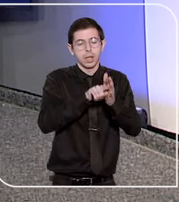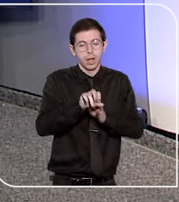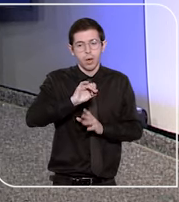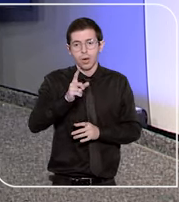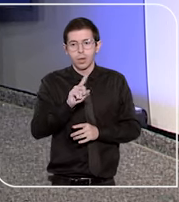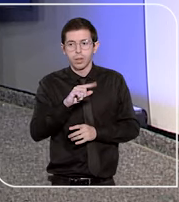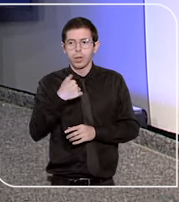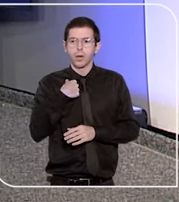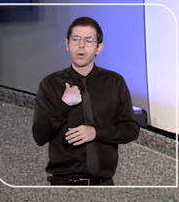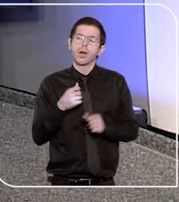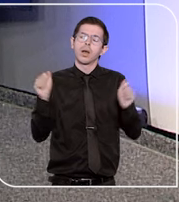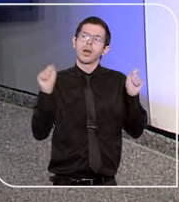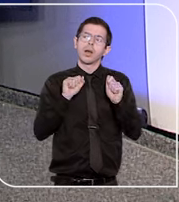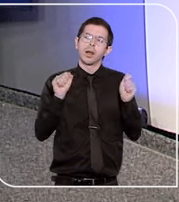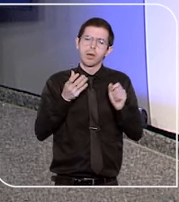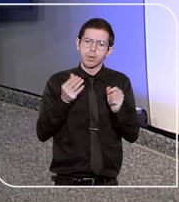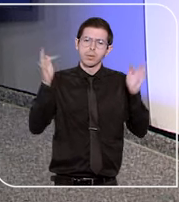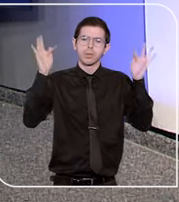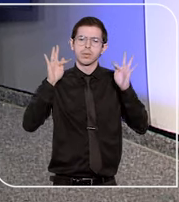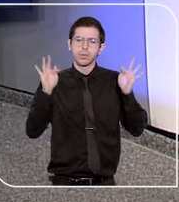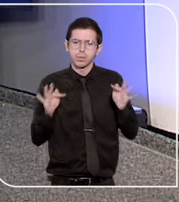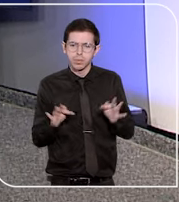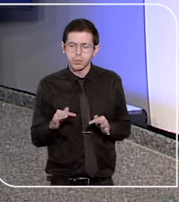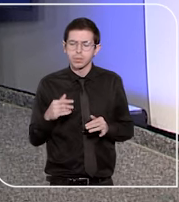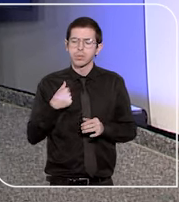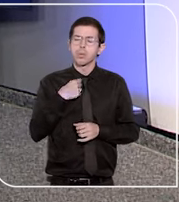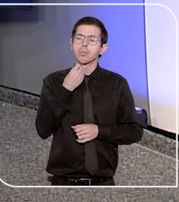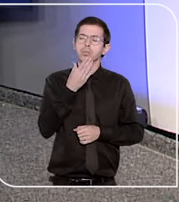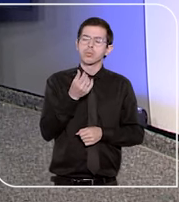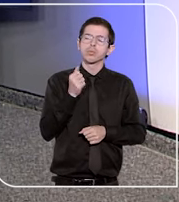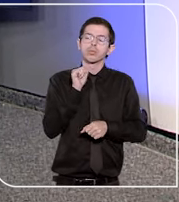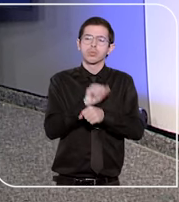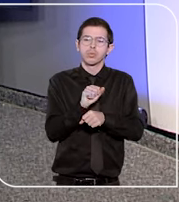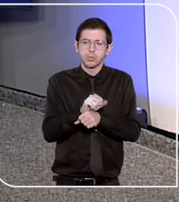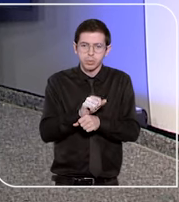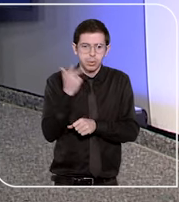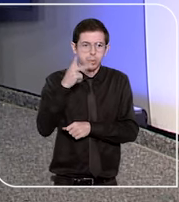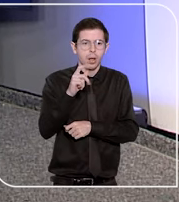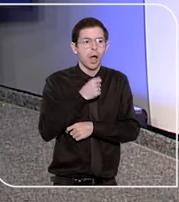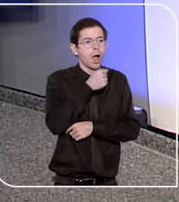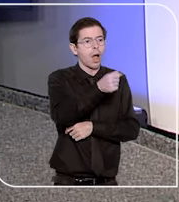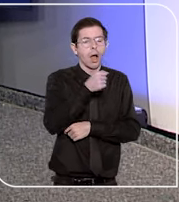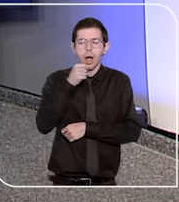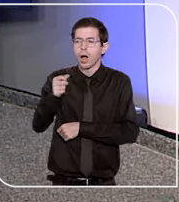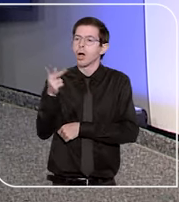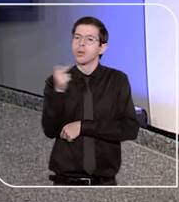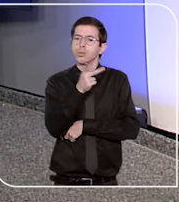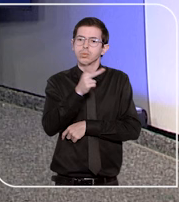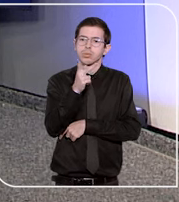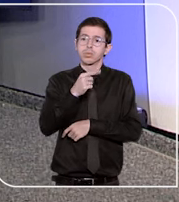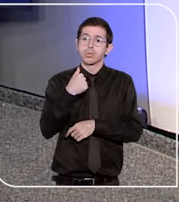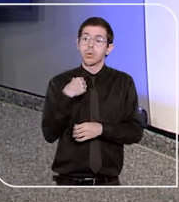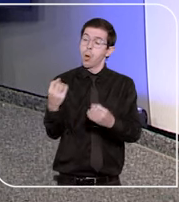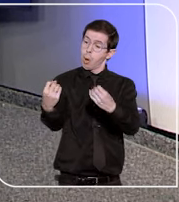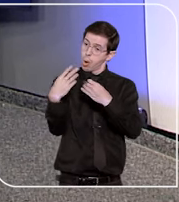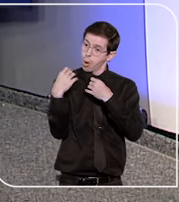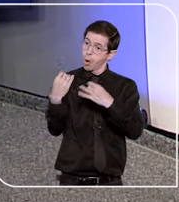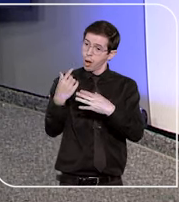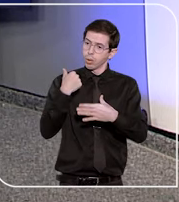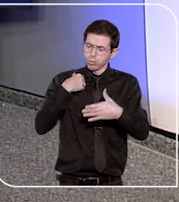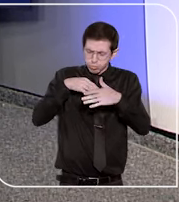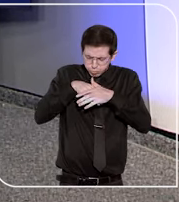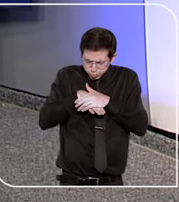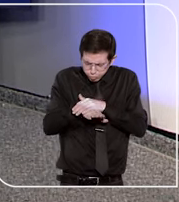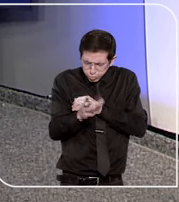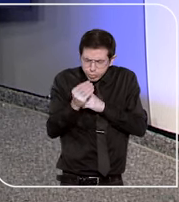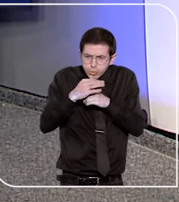Adorei, estou muito feliz. Valeu a pena a espera por entrevistar ambos. Foi uma aula, vou guardar essa aula com muito carinho para